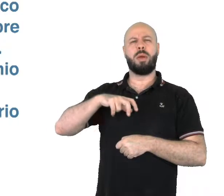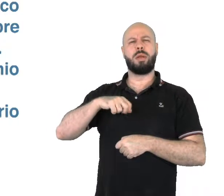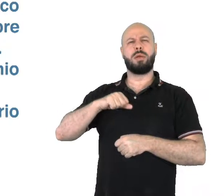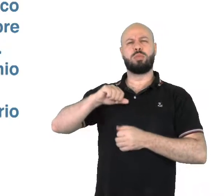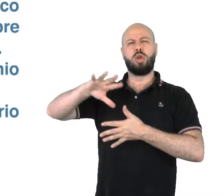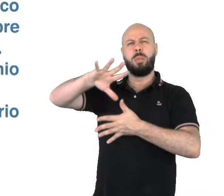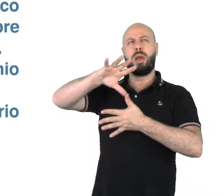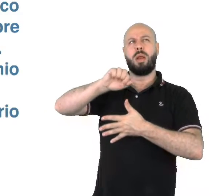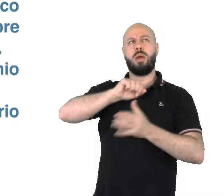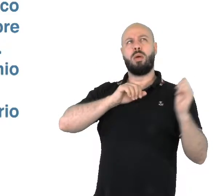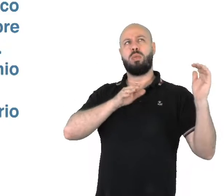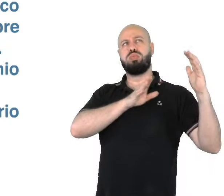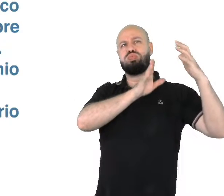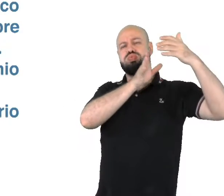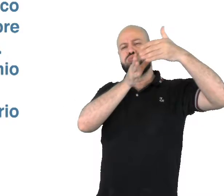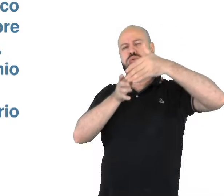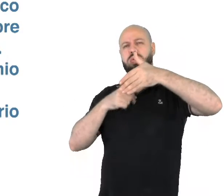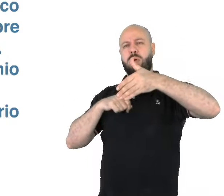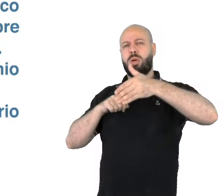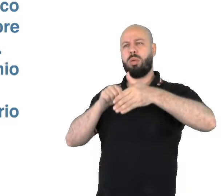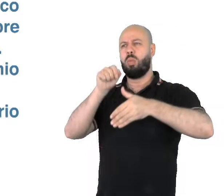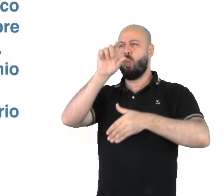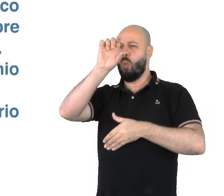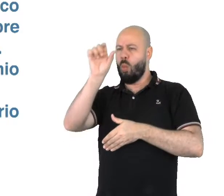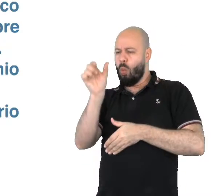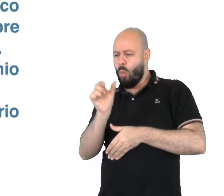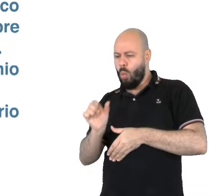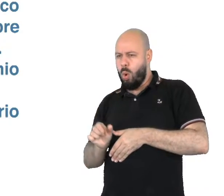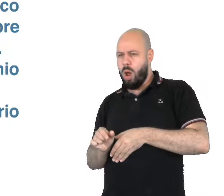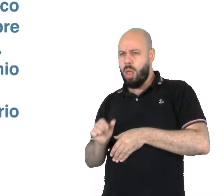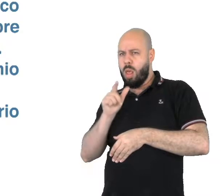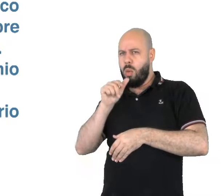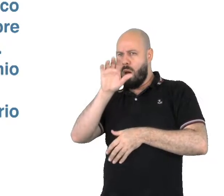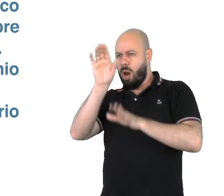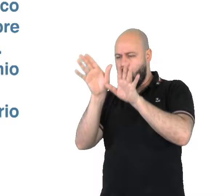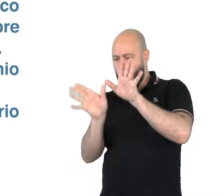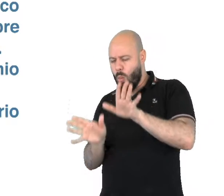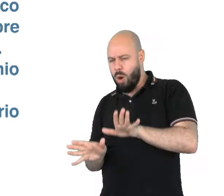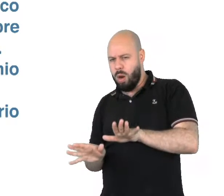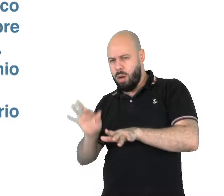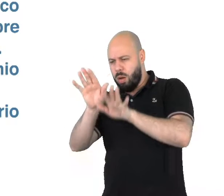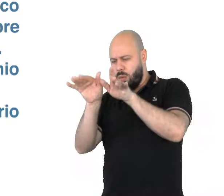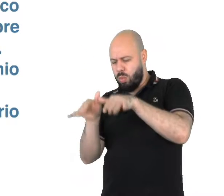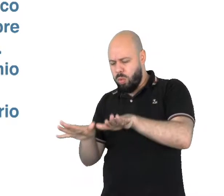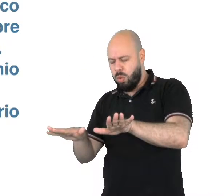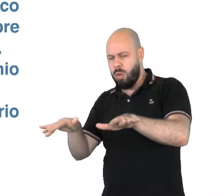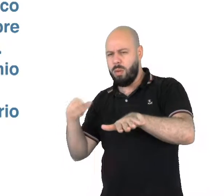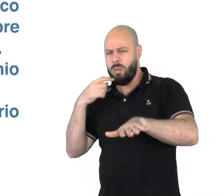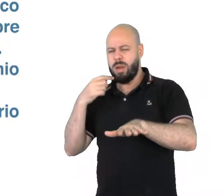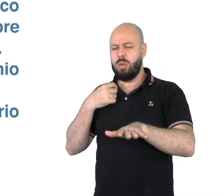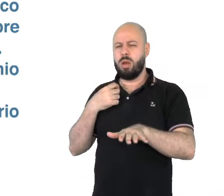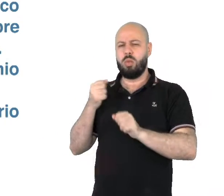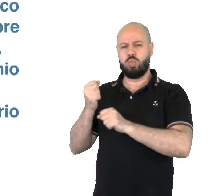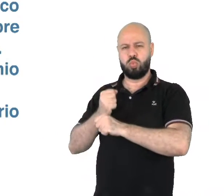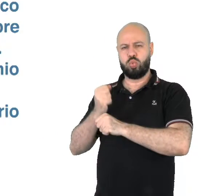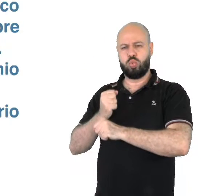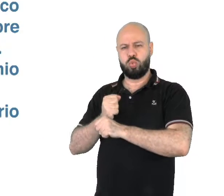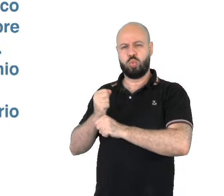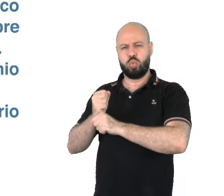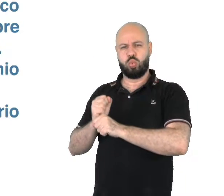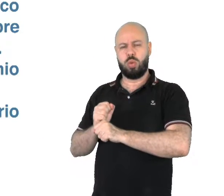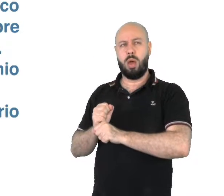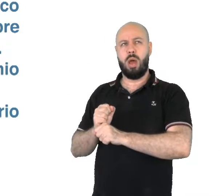América? Eles chegaram aqui no litoral e se instalaram, ok? Eles instalaram toda a infraestrutura e começaram a